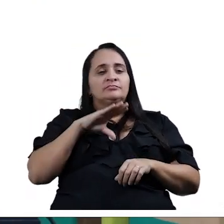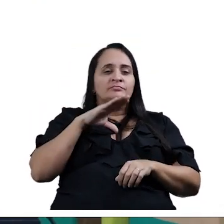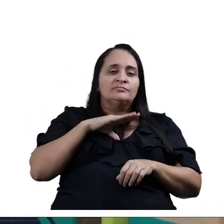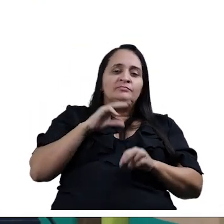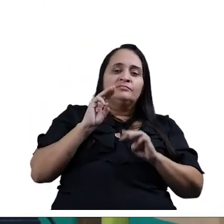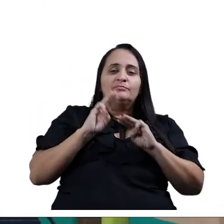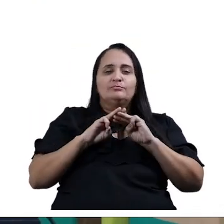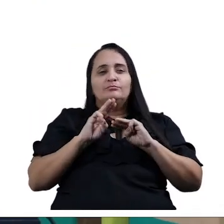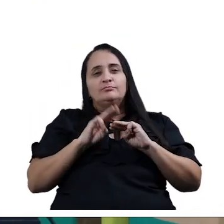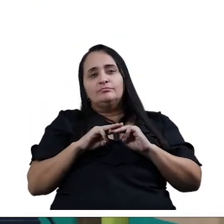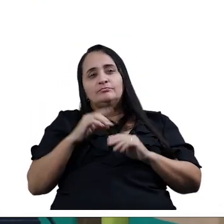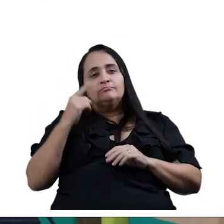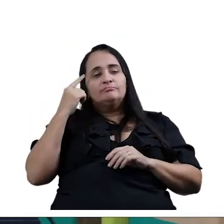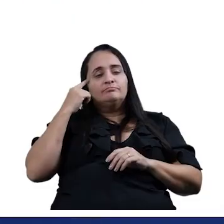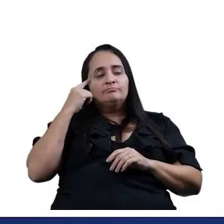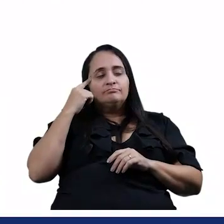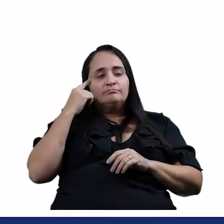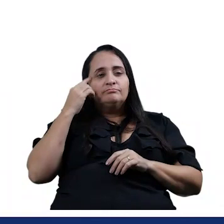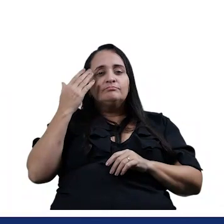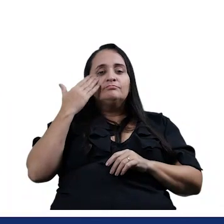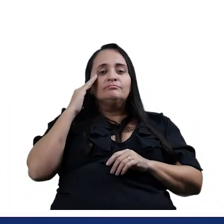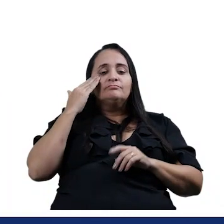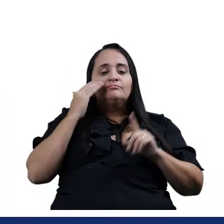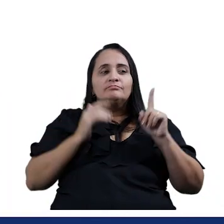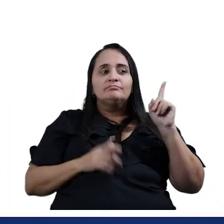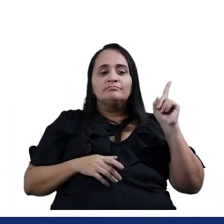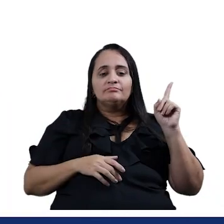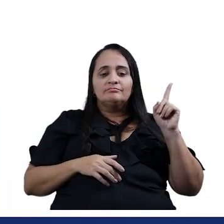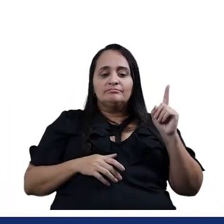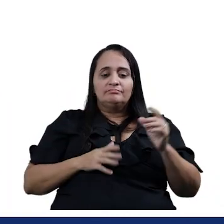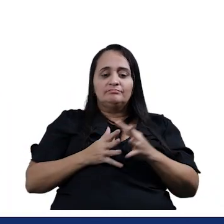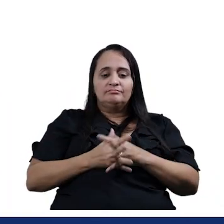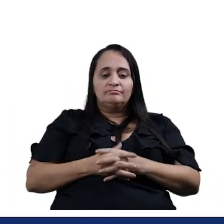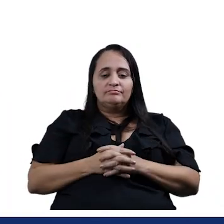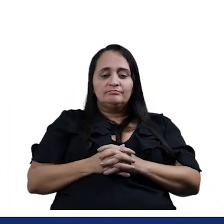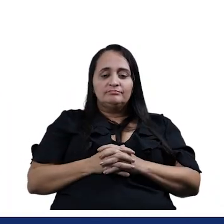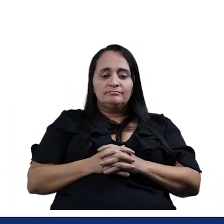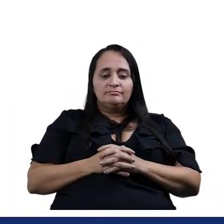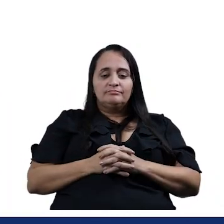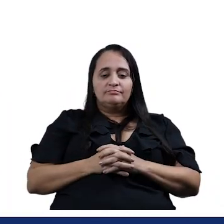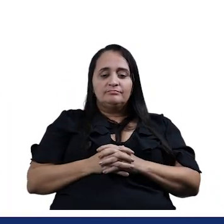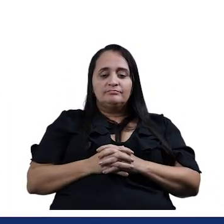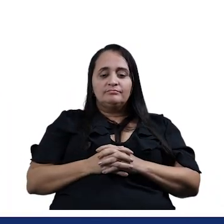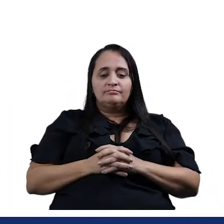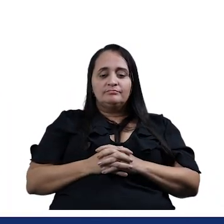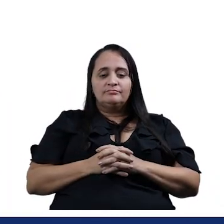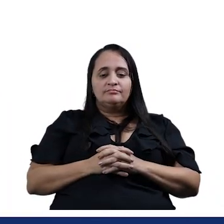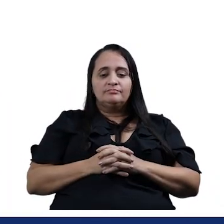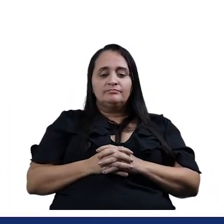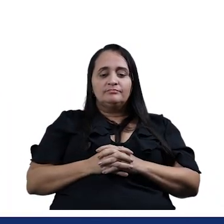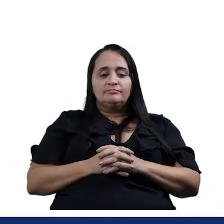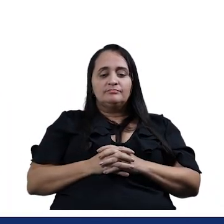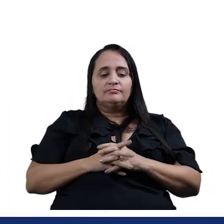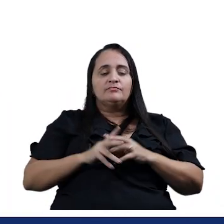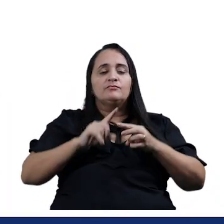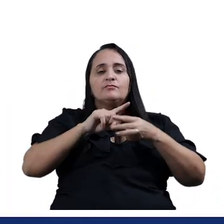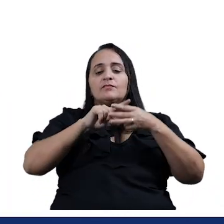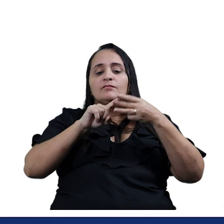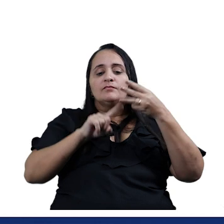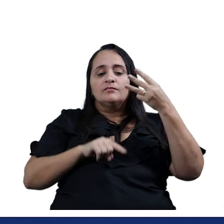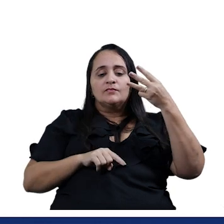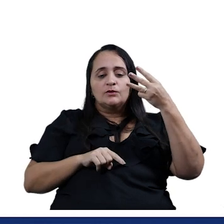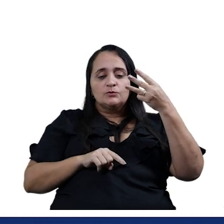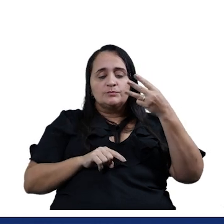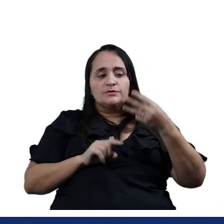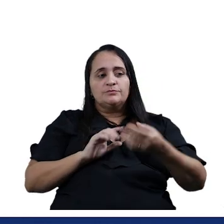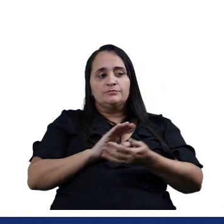entender isso aqui, tá? Observe, então, as opções. A coroa de